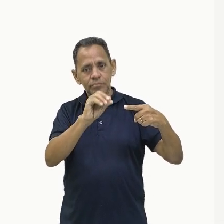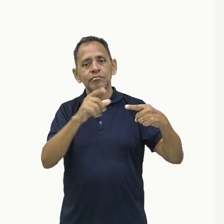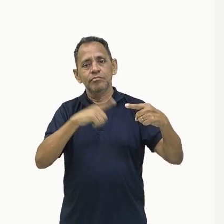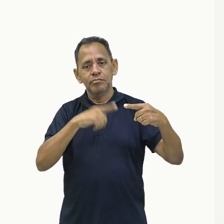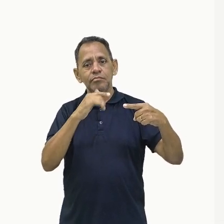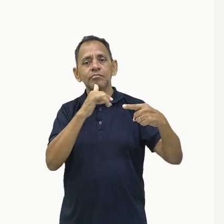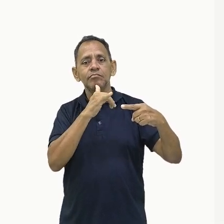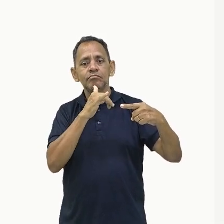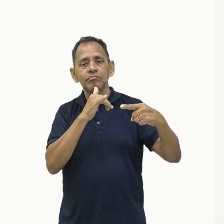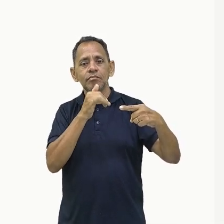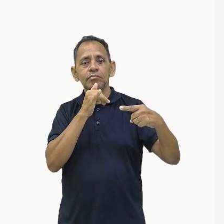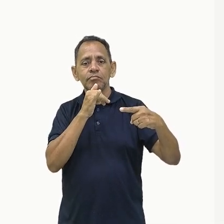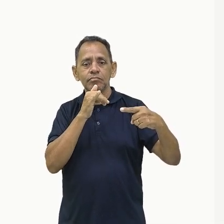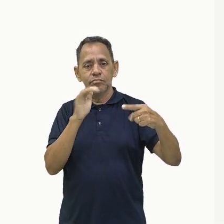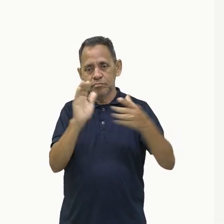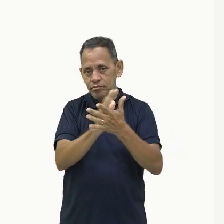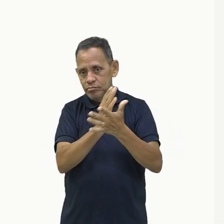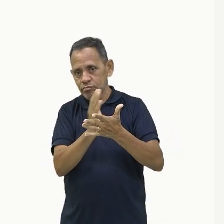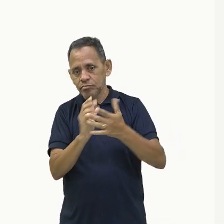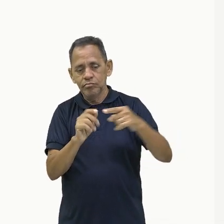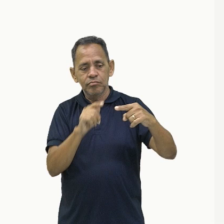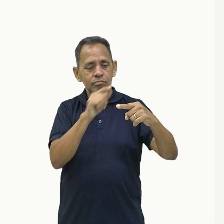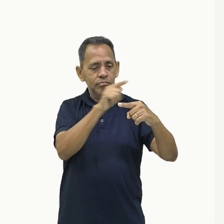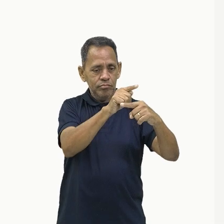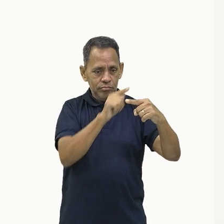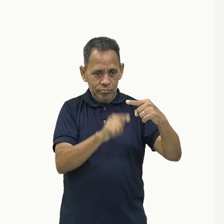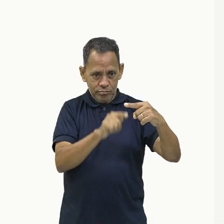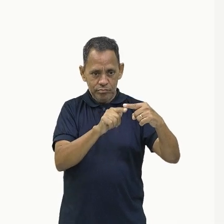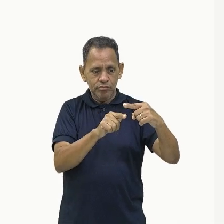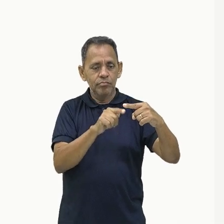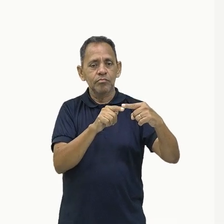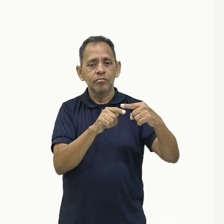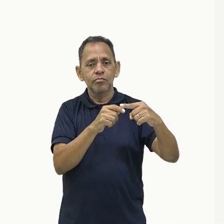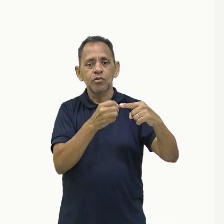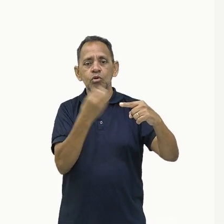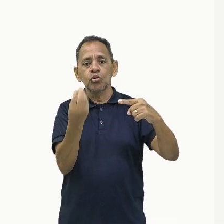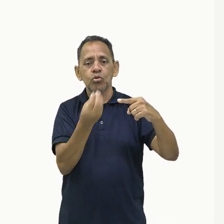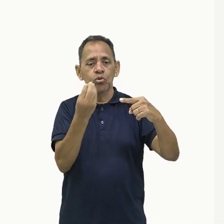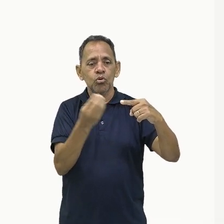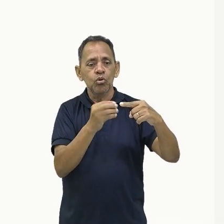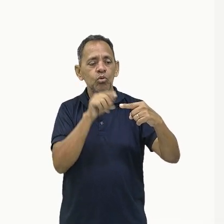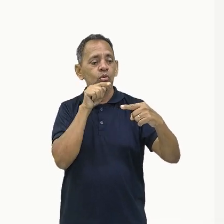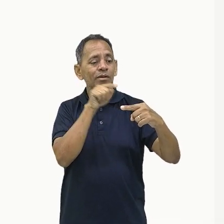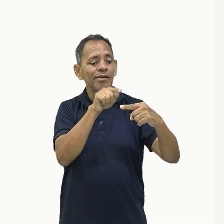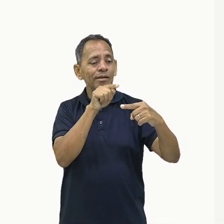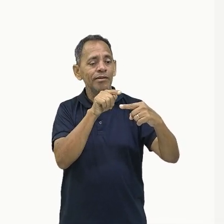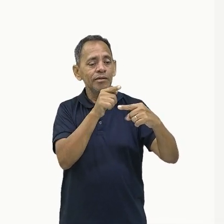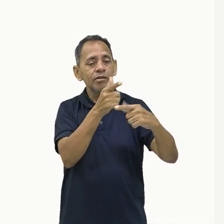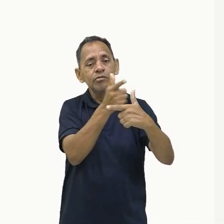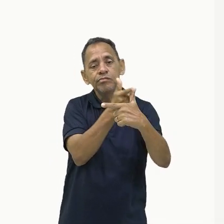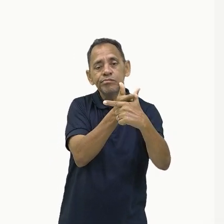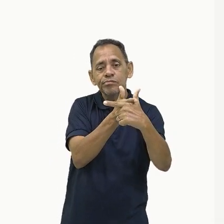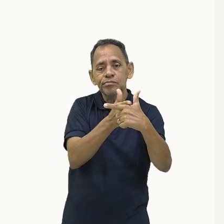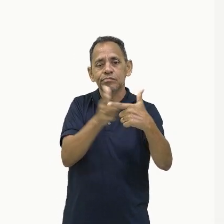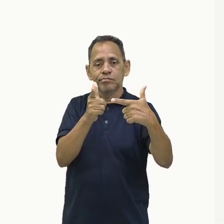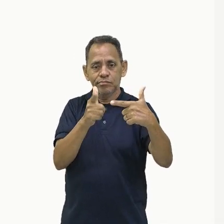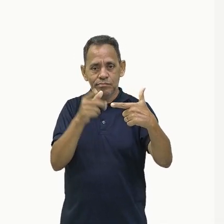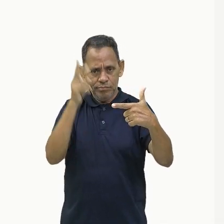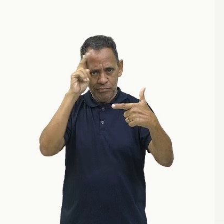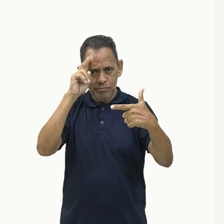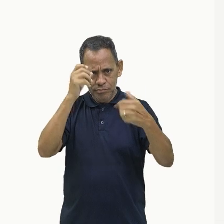problemas também. A razão entre dois números é dada pela sua divisão. Então foi o que eu falei para